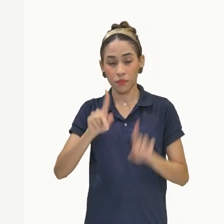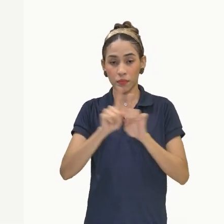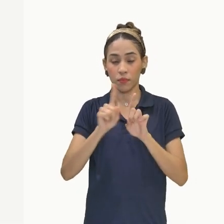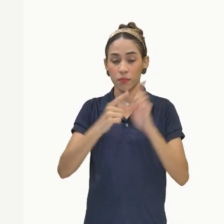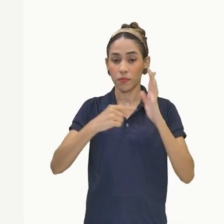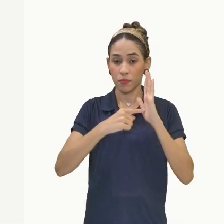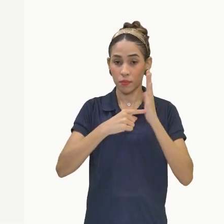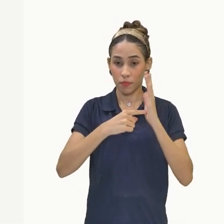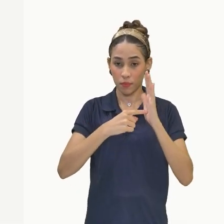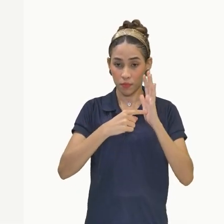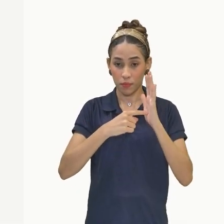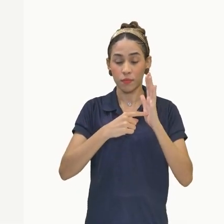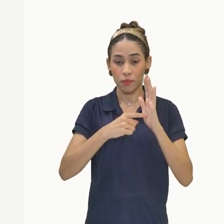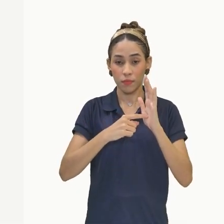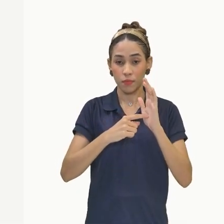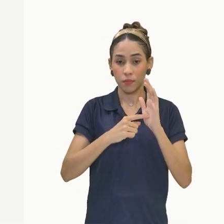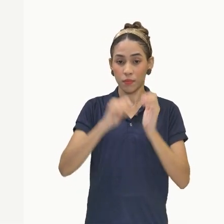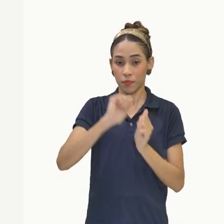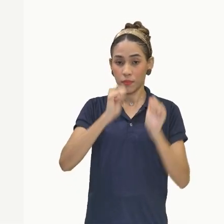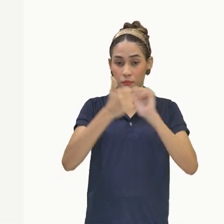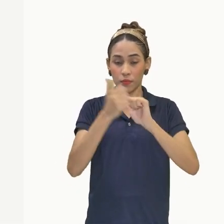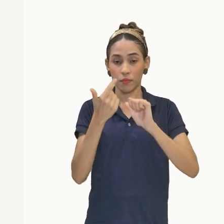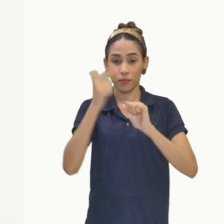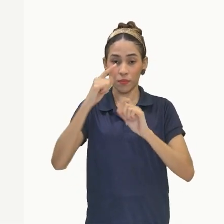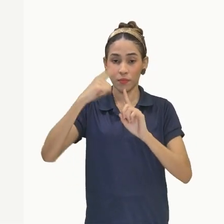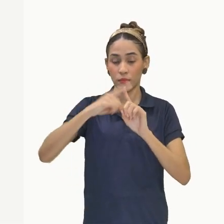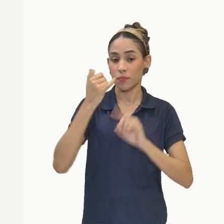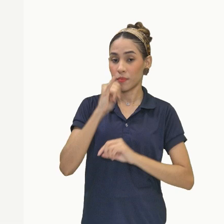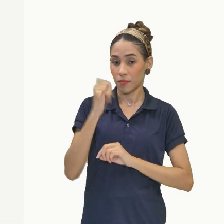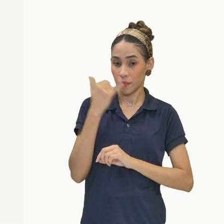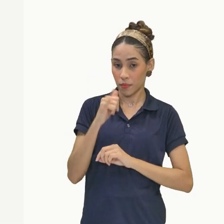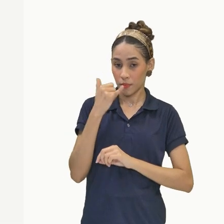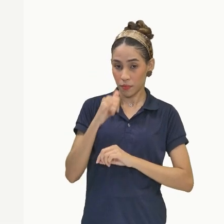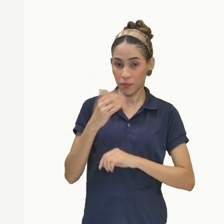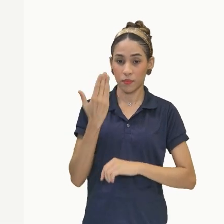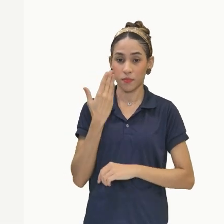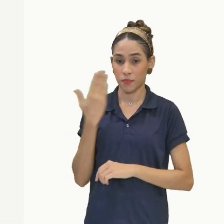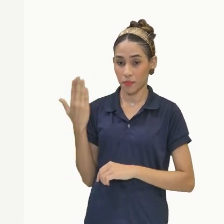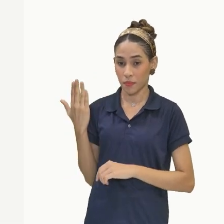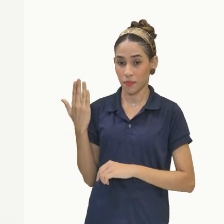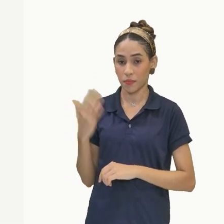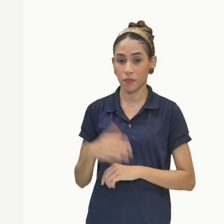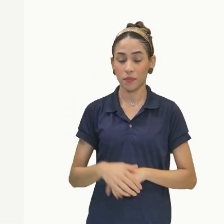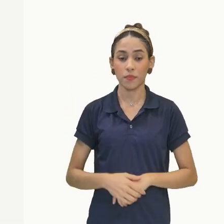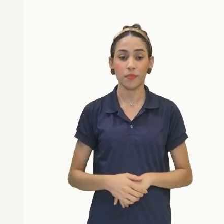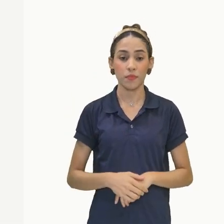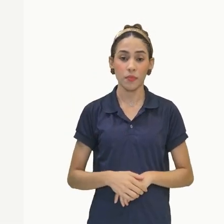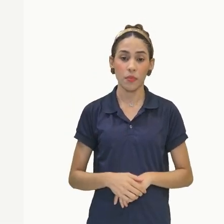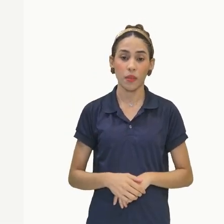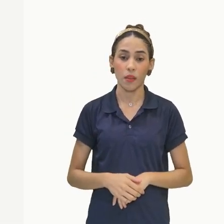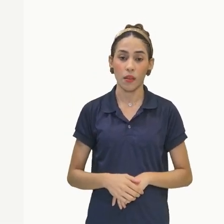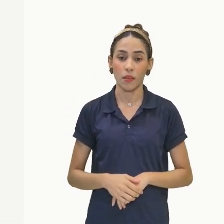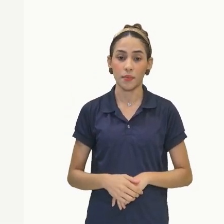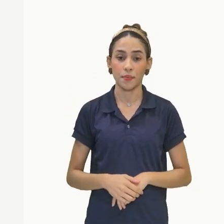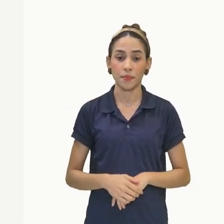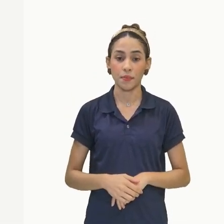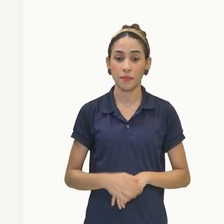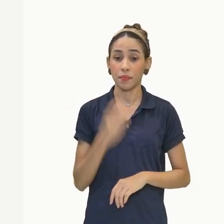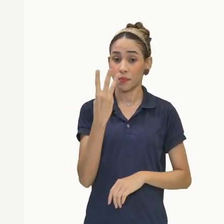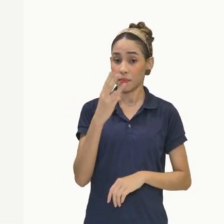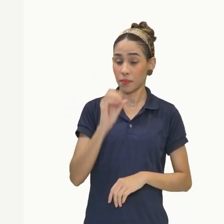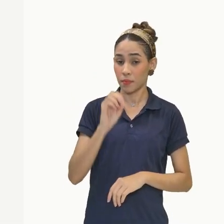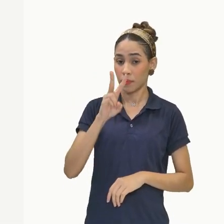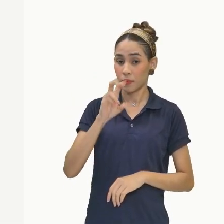o que ele realmente transforma em outra modalidade de energia. É essa força contra a eletromotriz aí, porque 30 volts